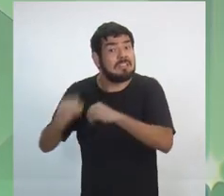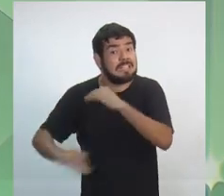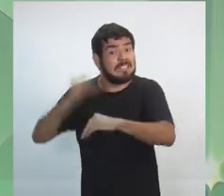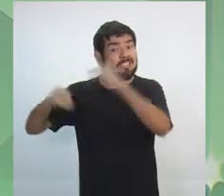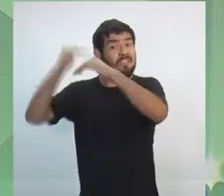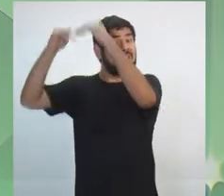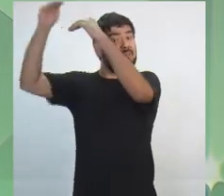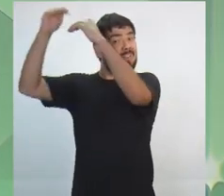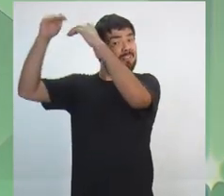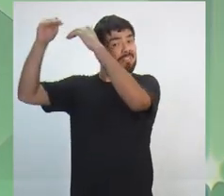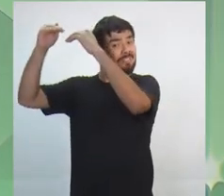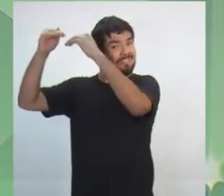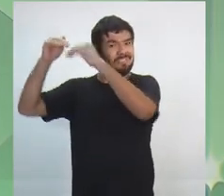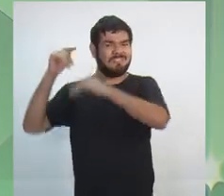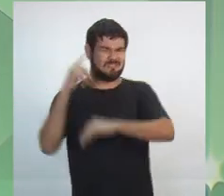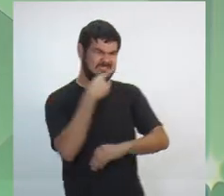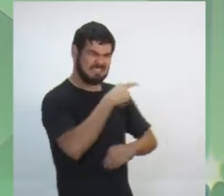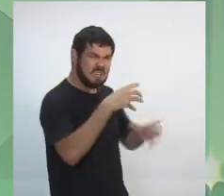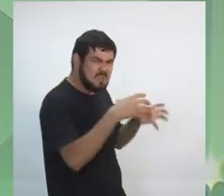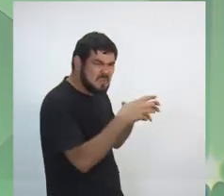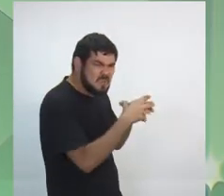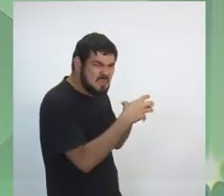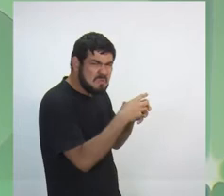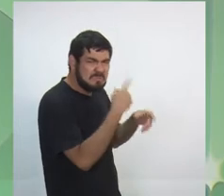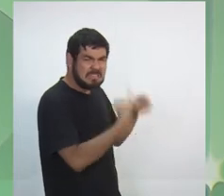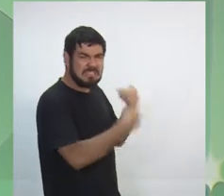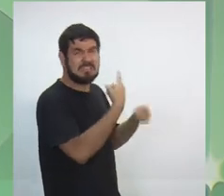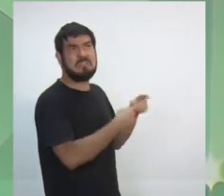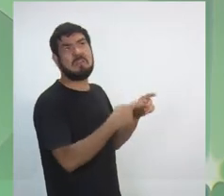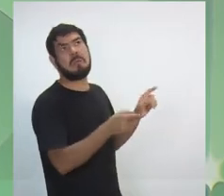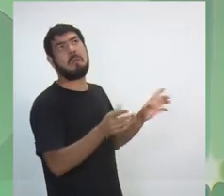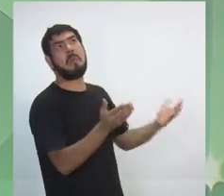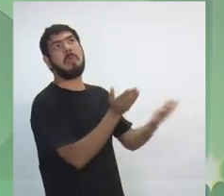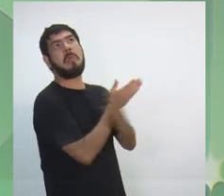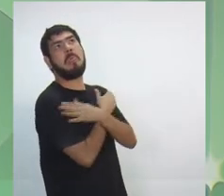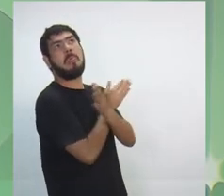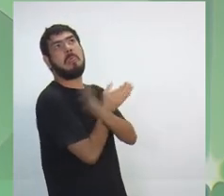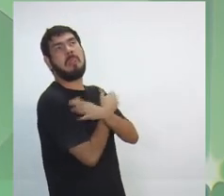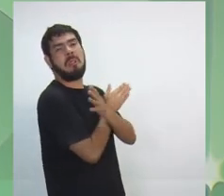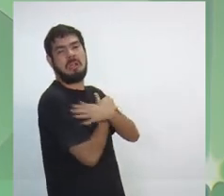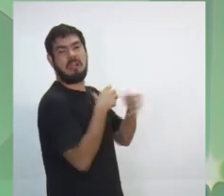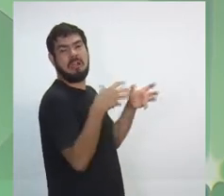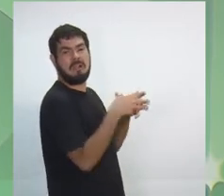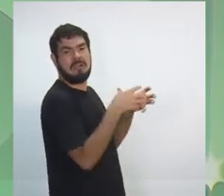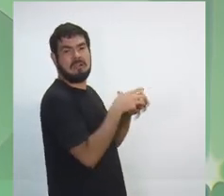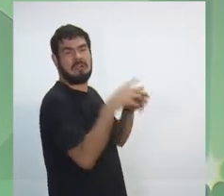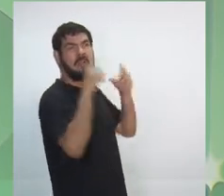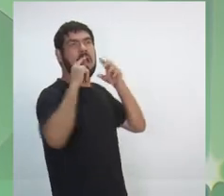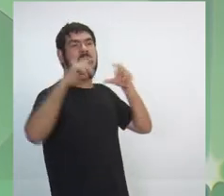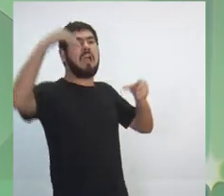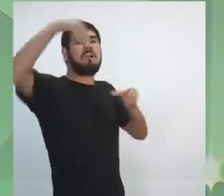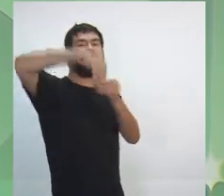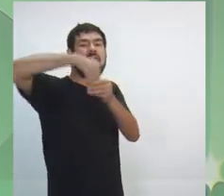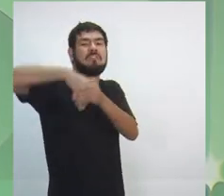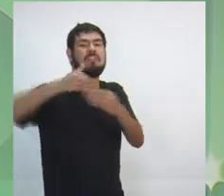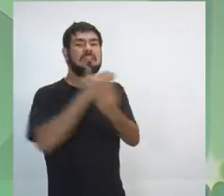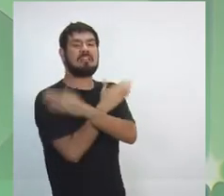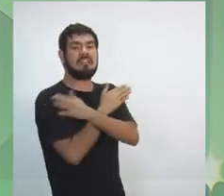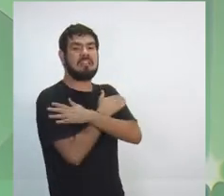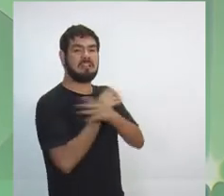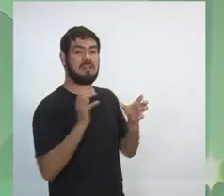partido defendeu no Congresso Nacional foi o desemprego, foi o arrocho salarial, foi a concentração de